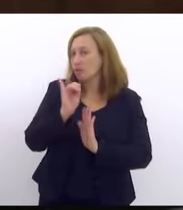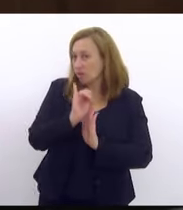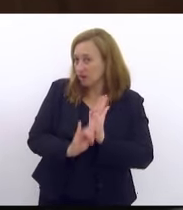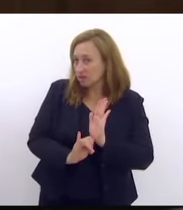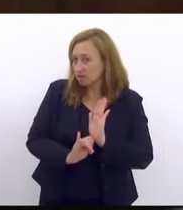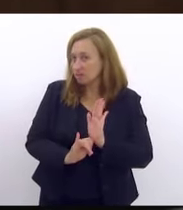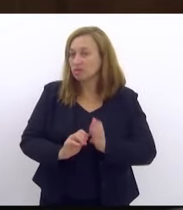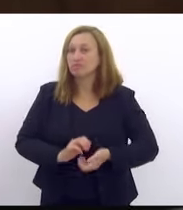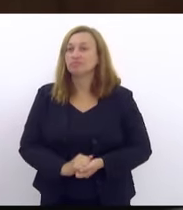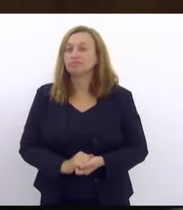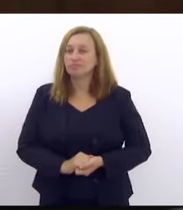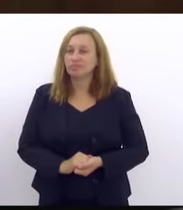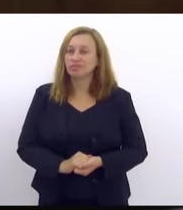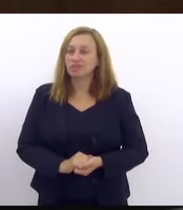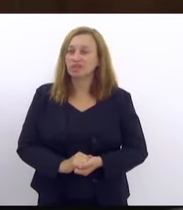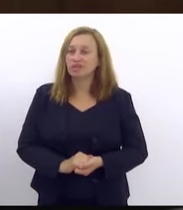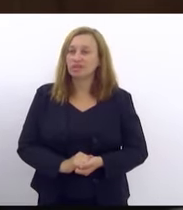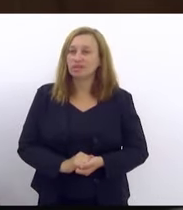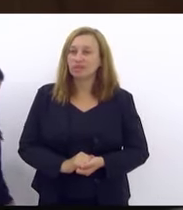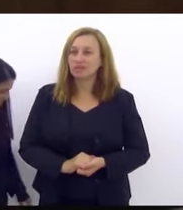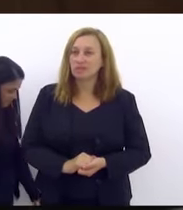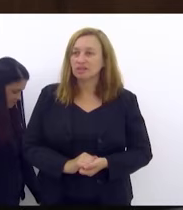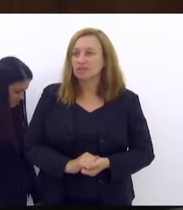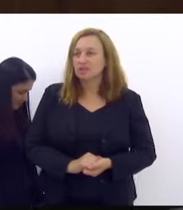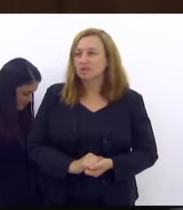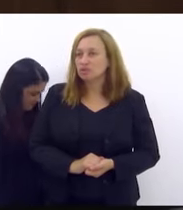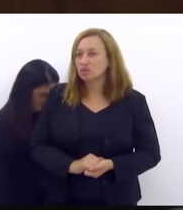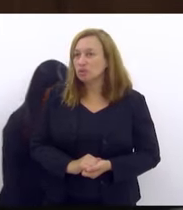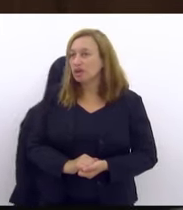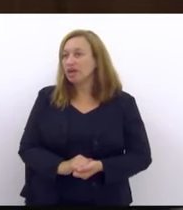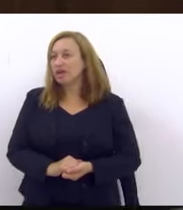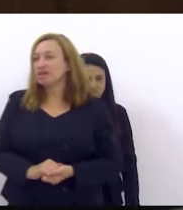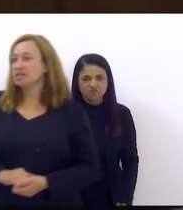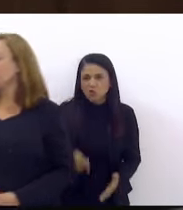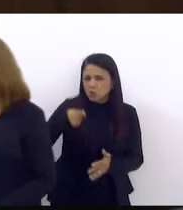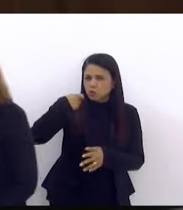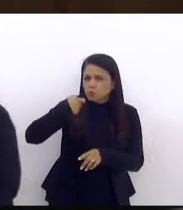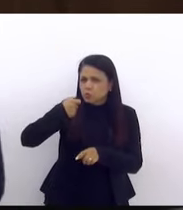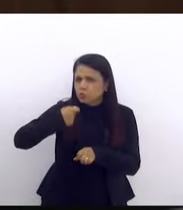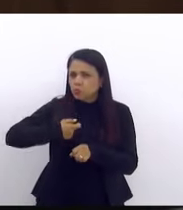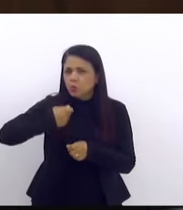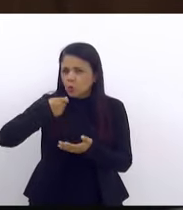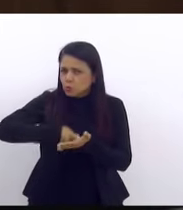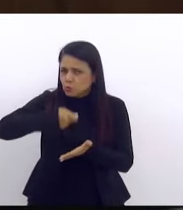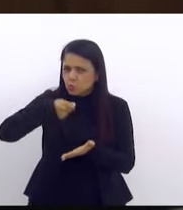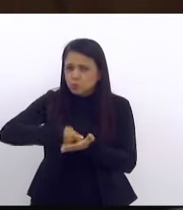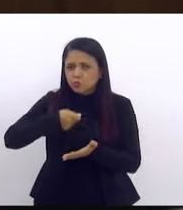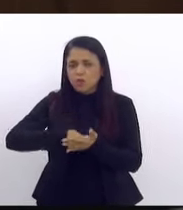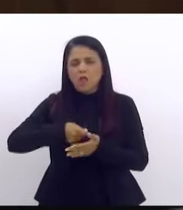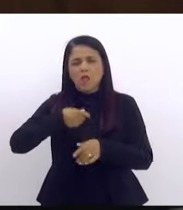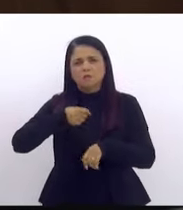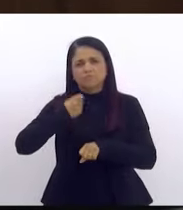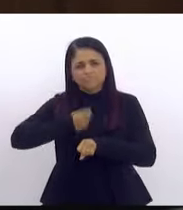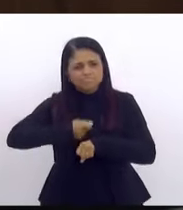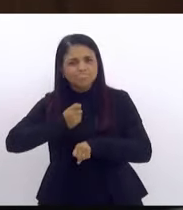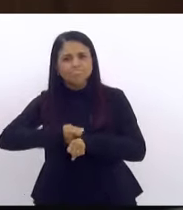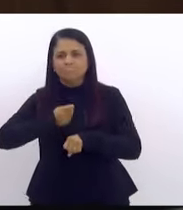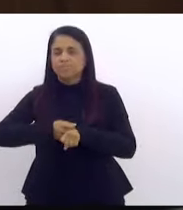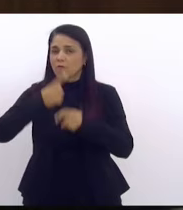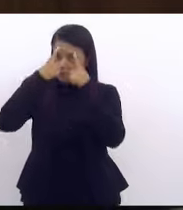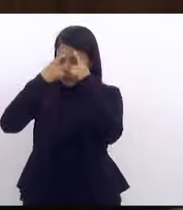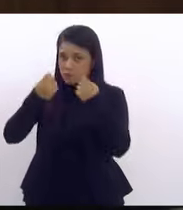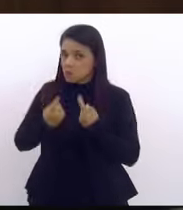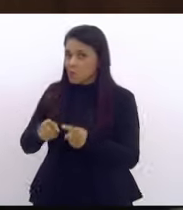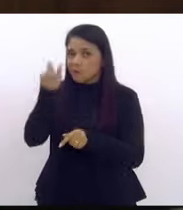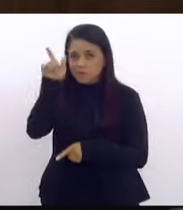que traz muita dureza diante das violências sofridas pelas nossas mulheres. Somos o terceiro Estado,